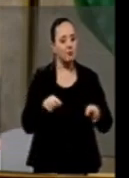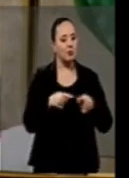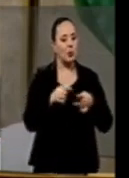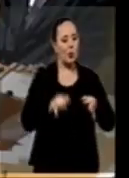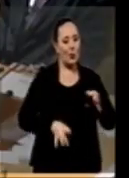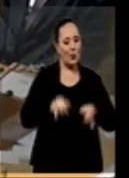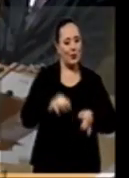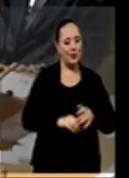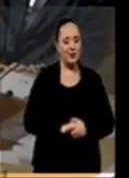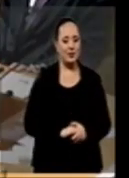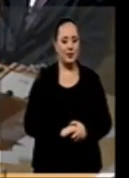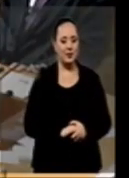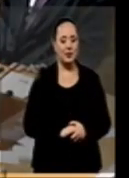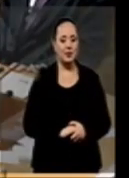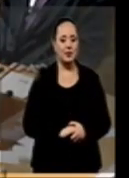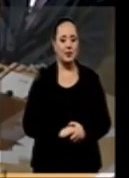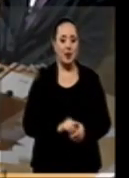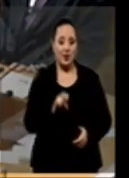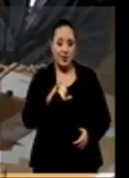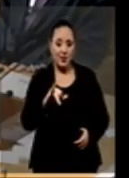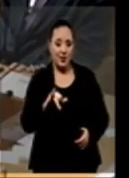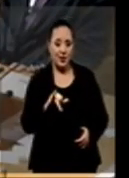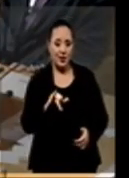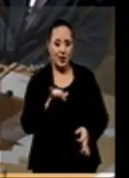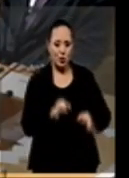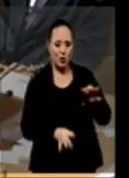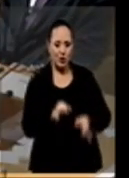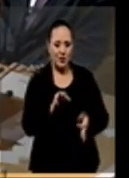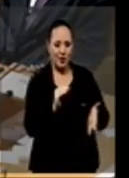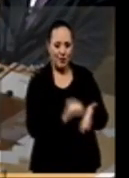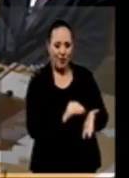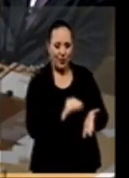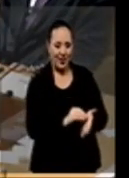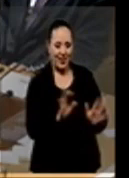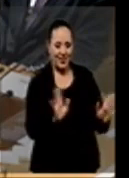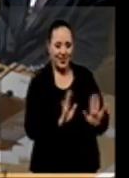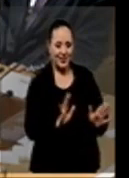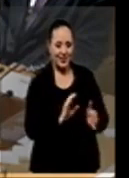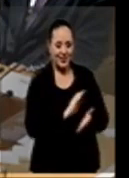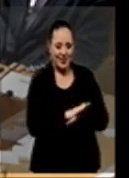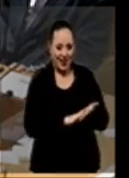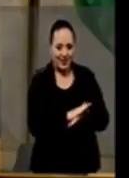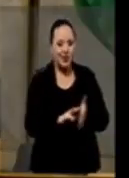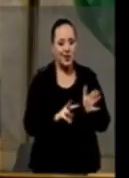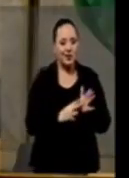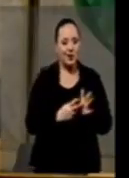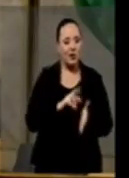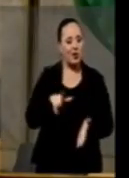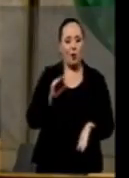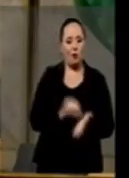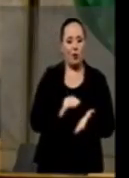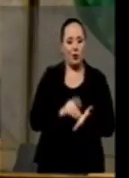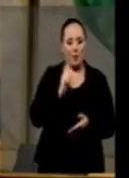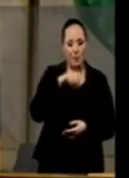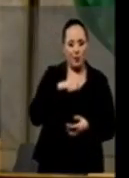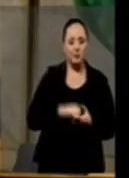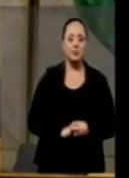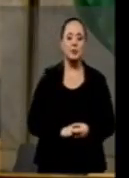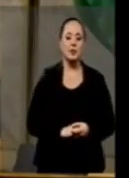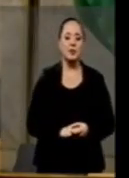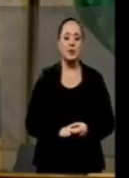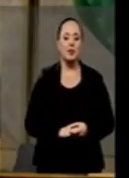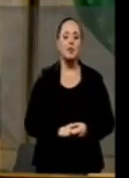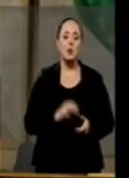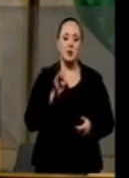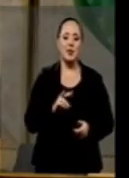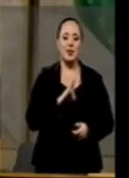justiça não faltará pão tenho certeza que se ela será de novo um excelente ano judiciário